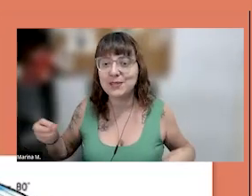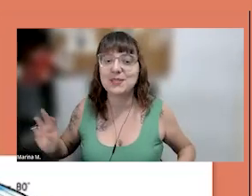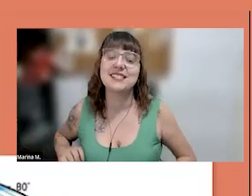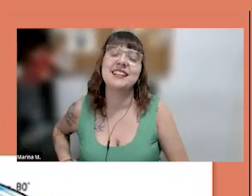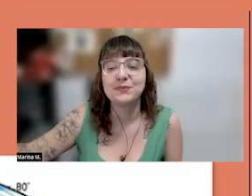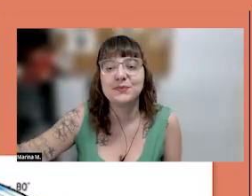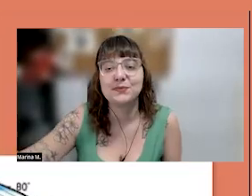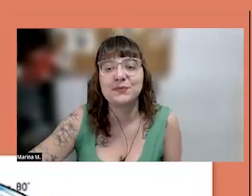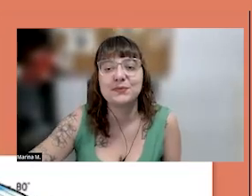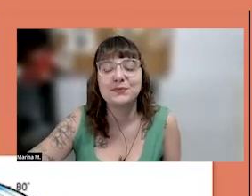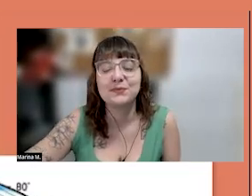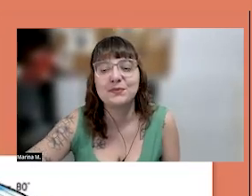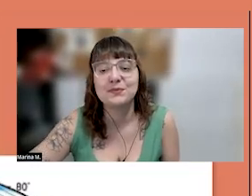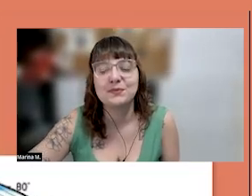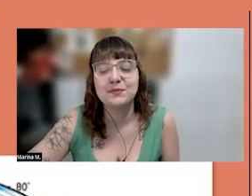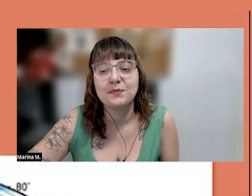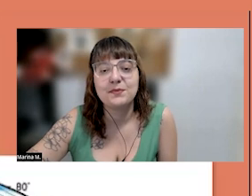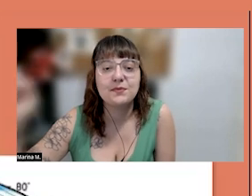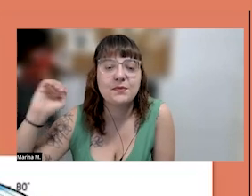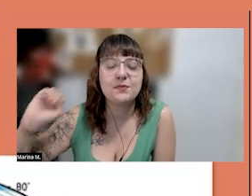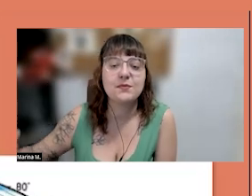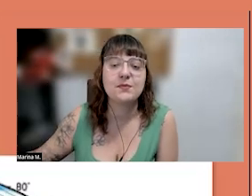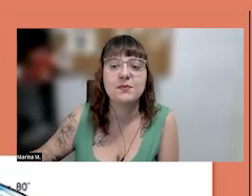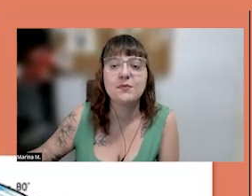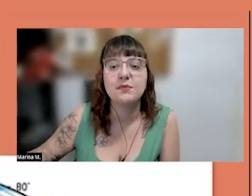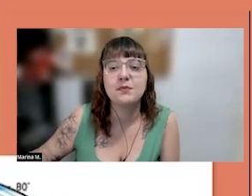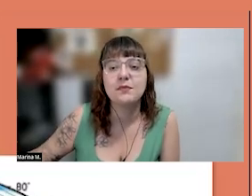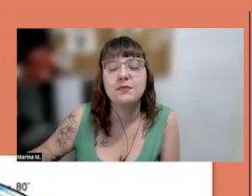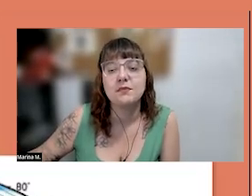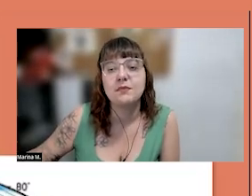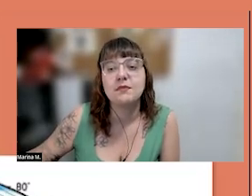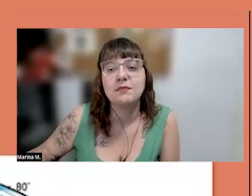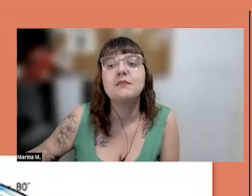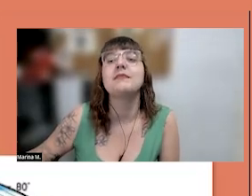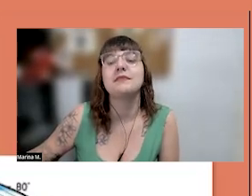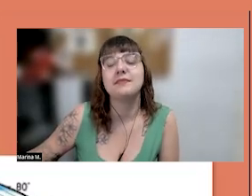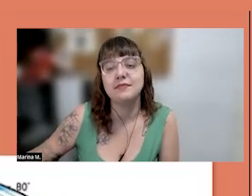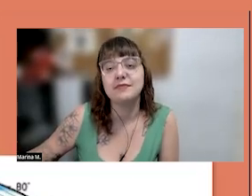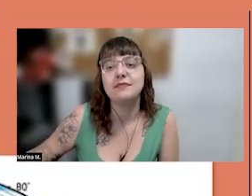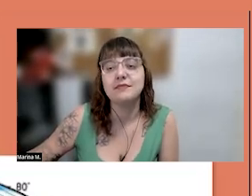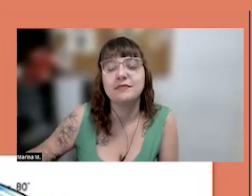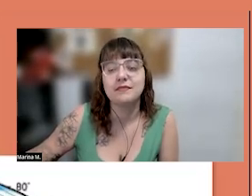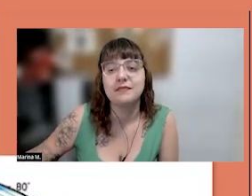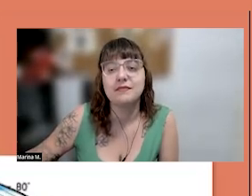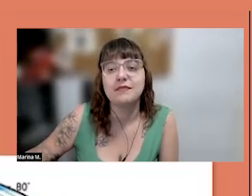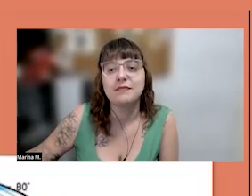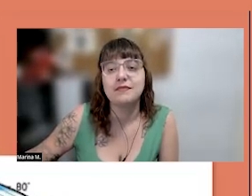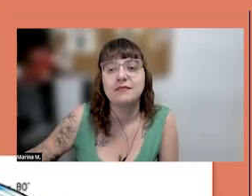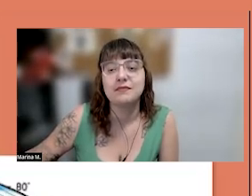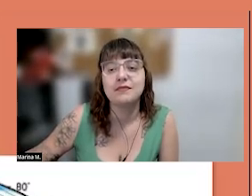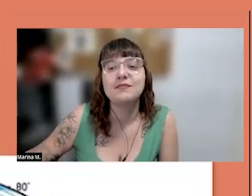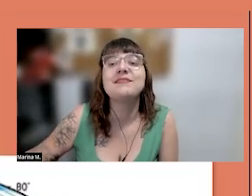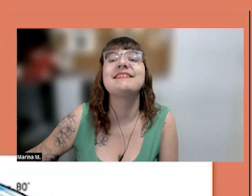gominhos, digamos assim. Isso é legal de pontuar, porque se vocês estiverem consultando materiais da gringa, né, até alguns do Brasil, vai ter